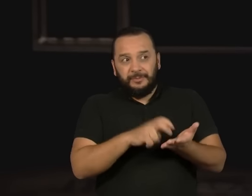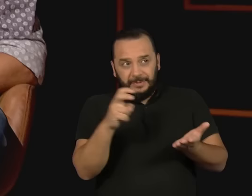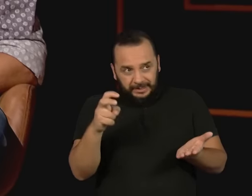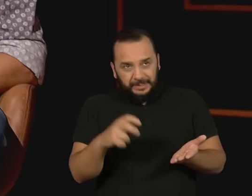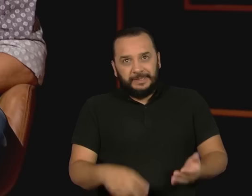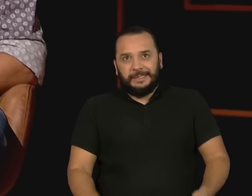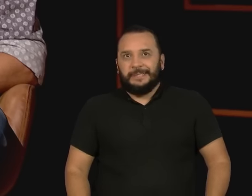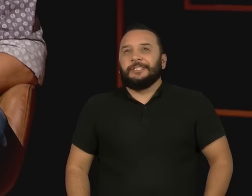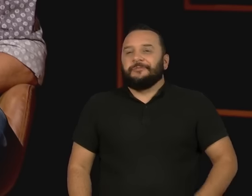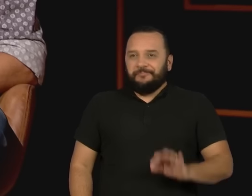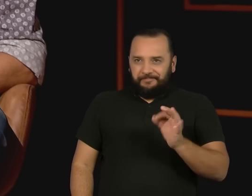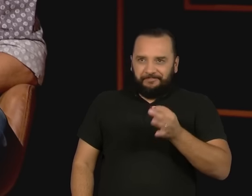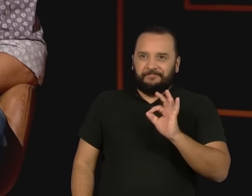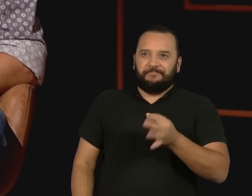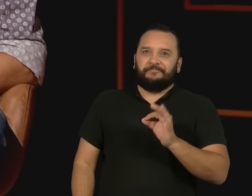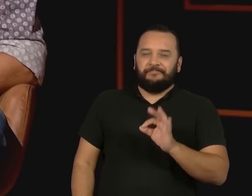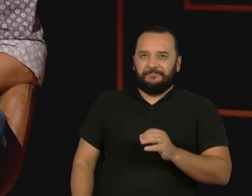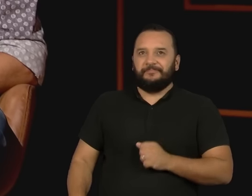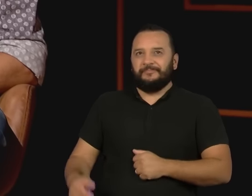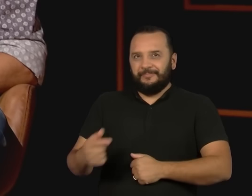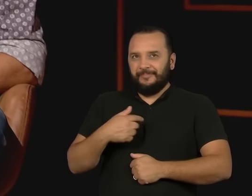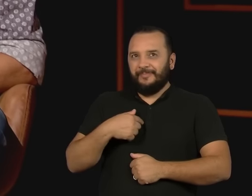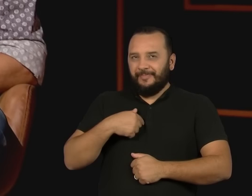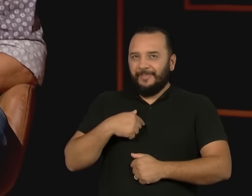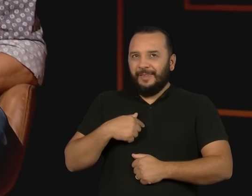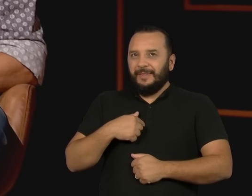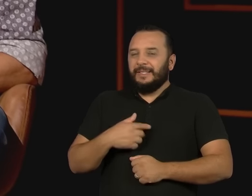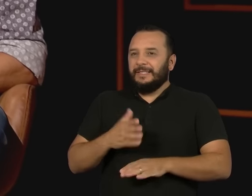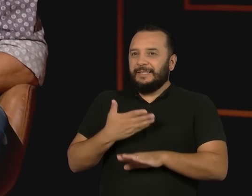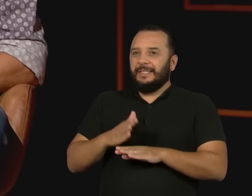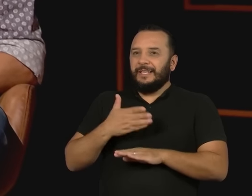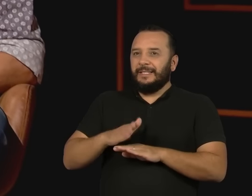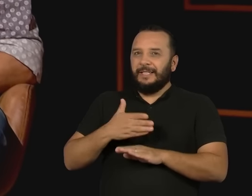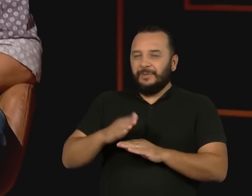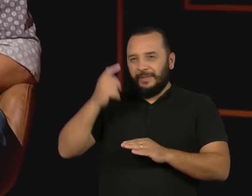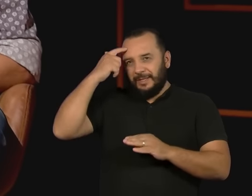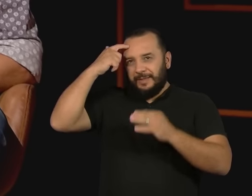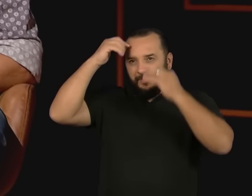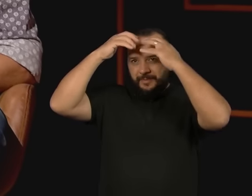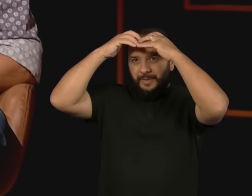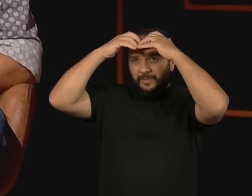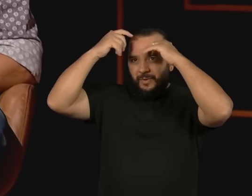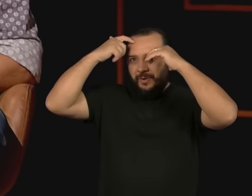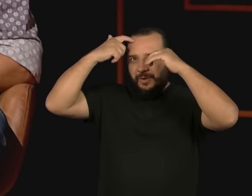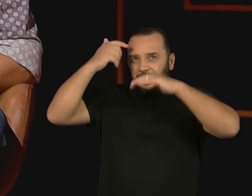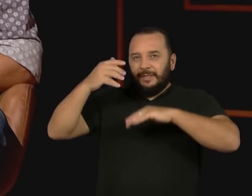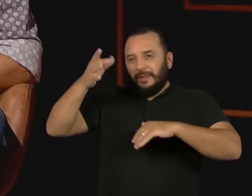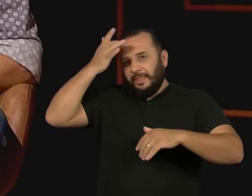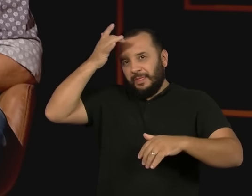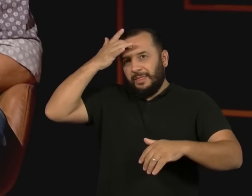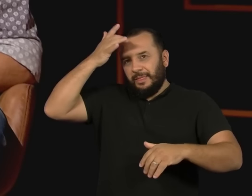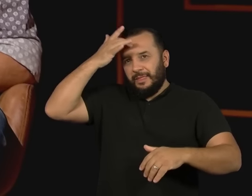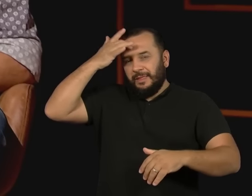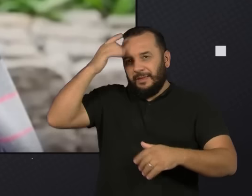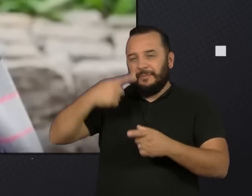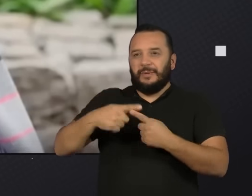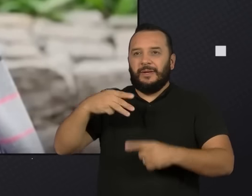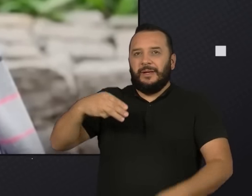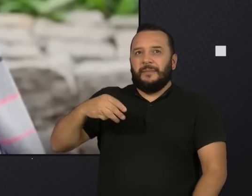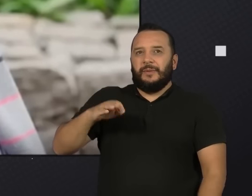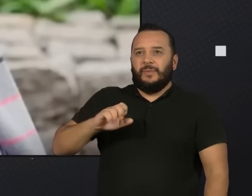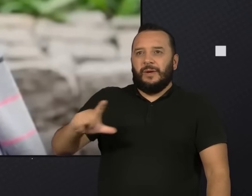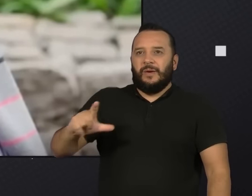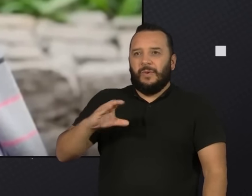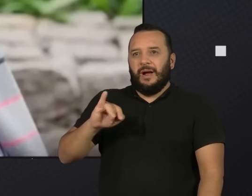né? Tinha isso também. Eu acabei desenvolvendo muito o músculo da memória, né? De decorar, porque o Manuel Carlos tinha